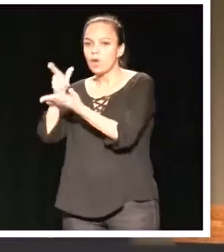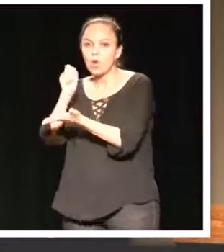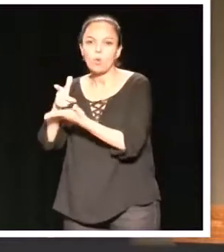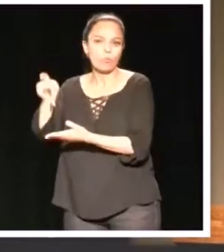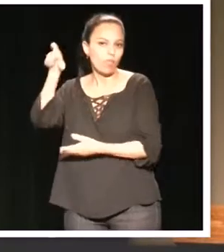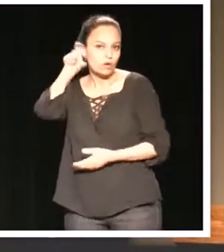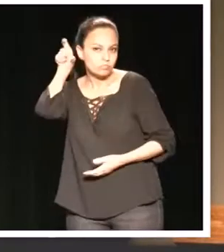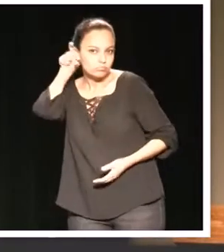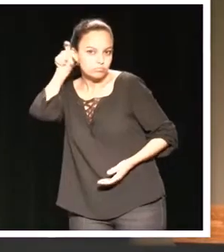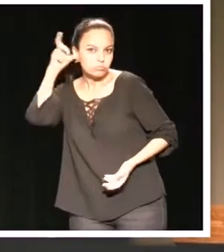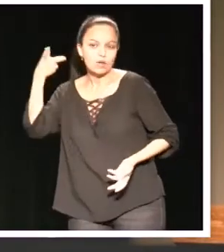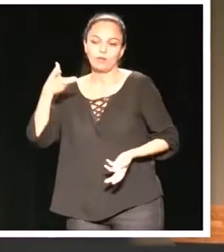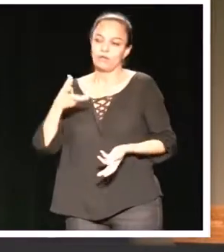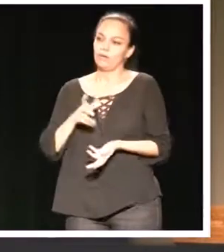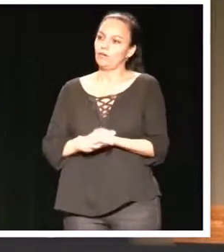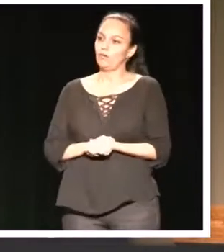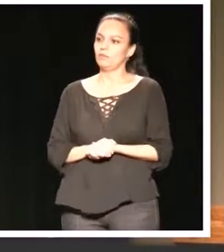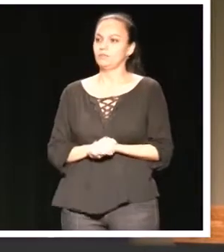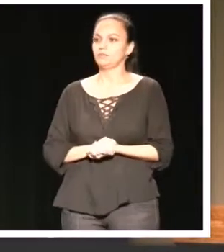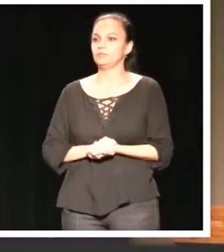audífonos, vai incluído aqui,